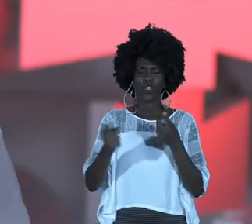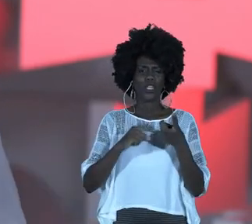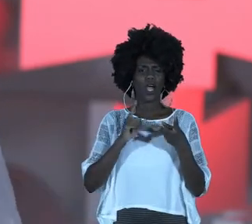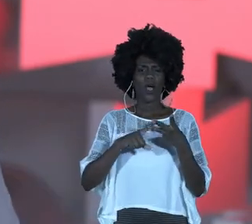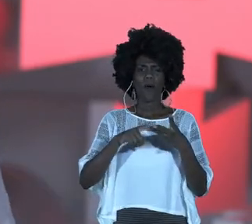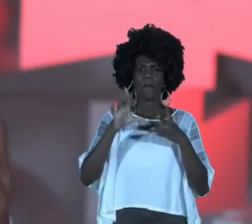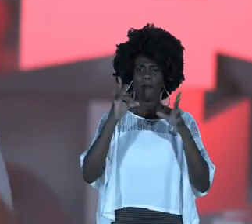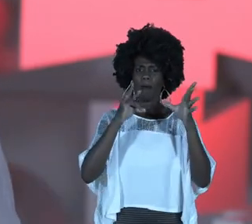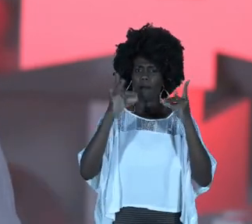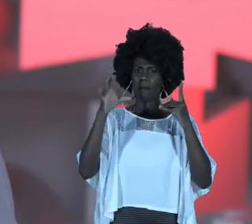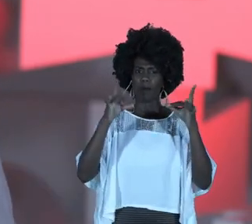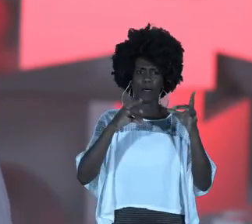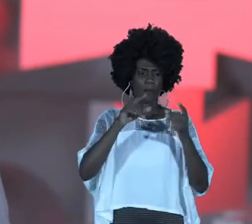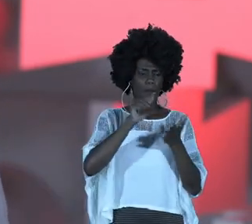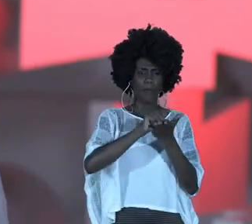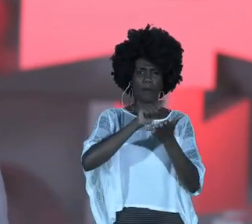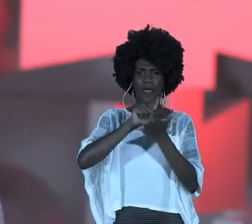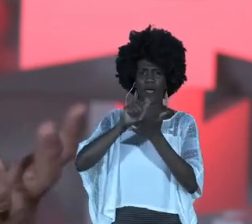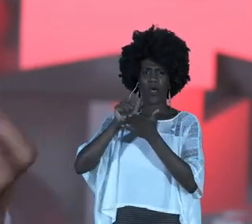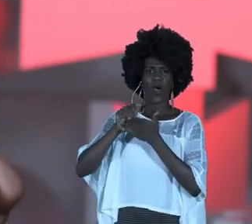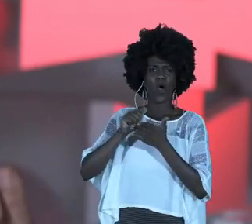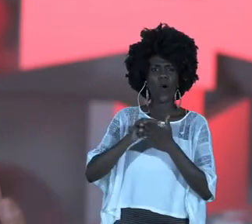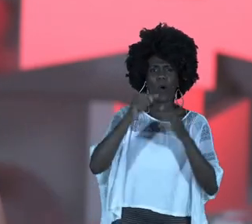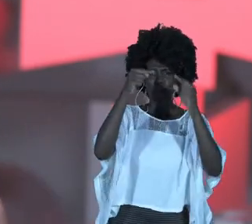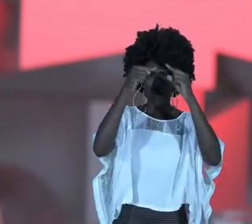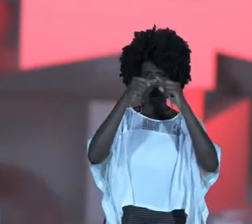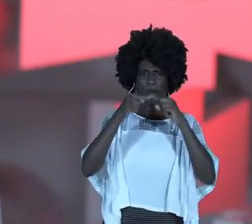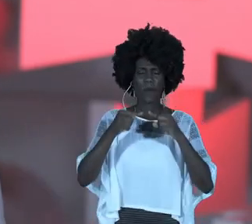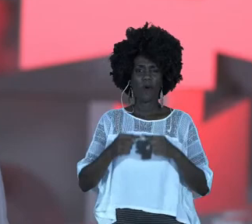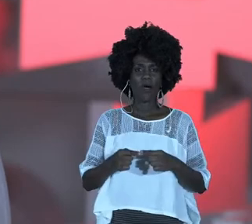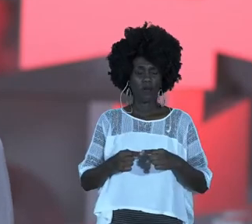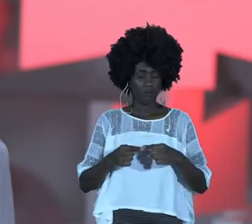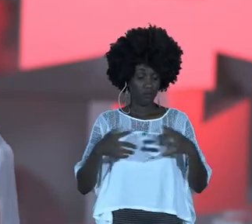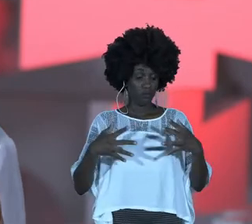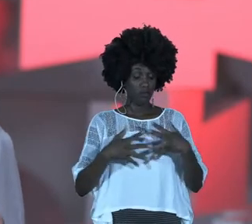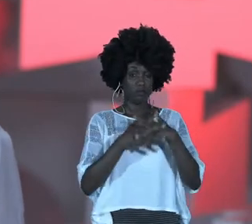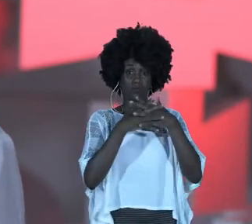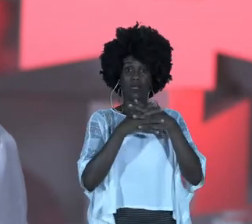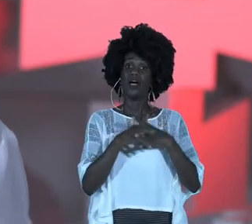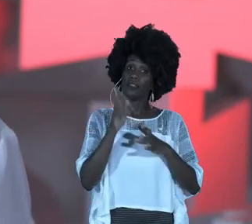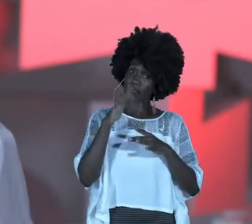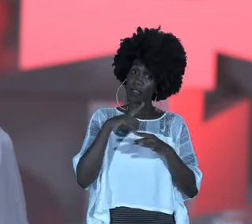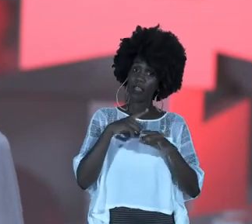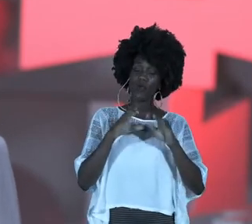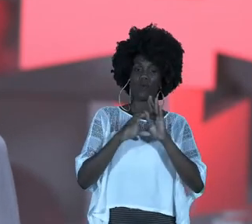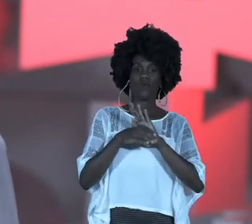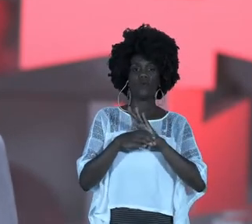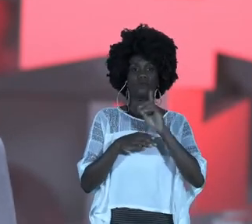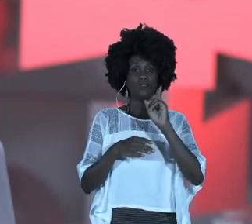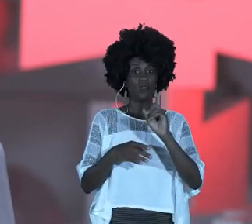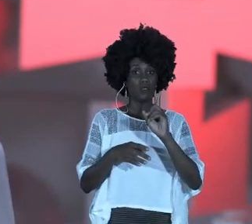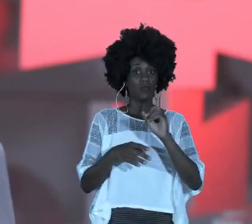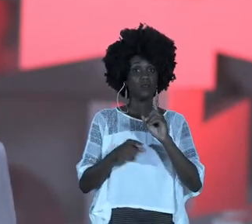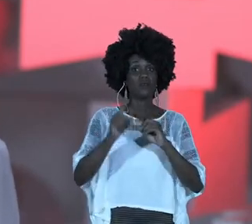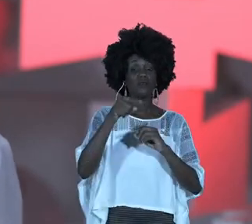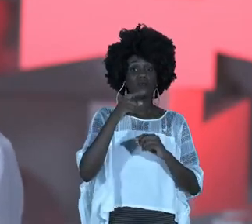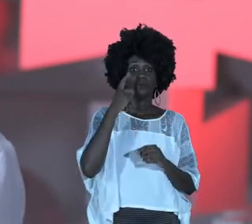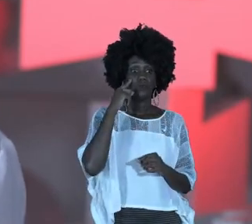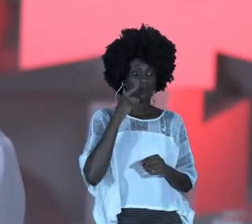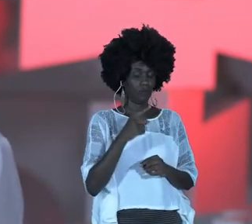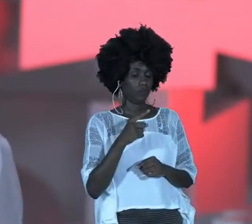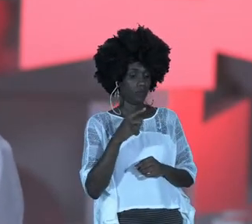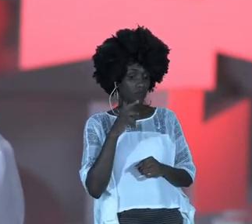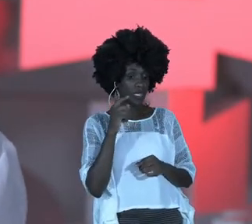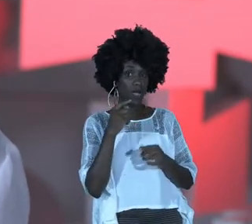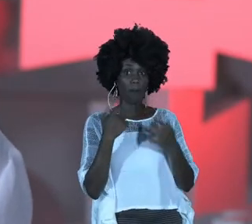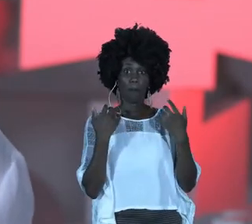parede, de natureza distinta. E entra em choque entre si esses materiais. Isso tem um conceito, provocando enorme tensão